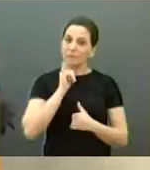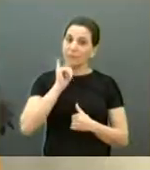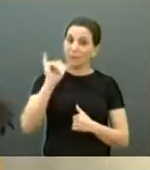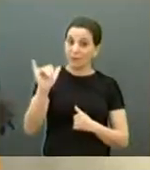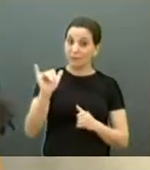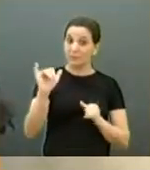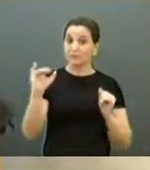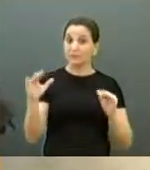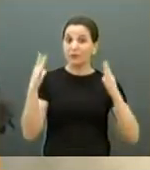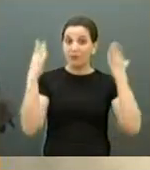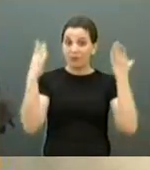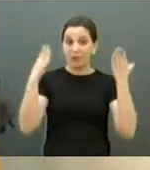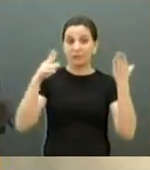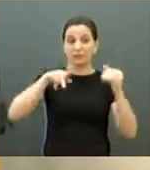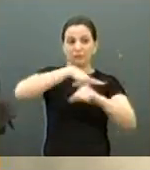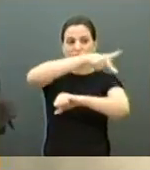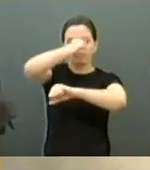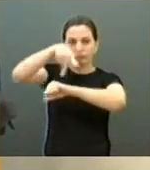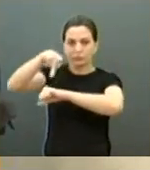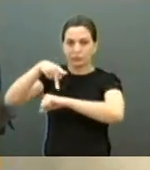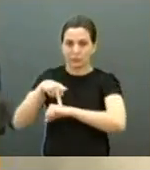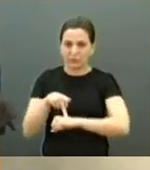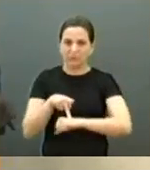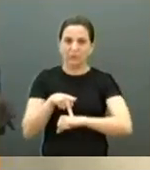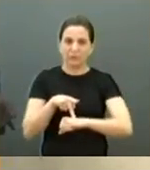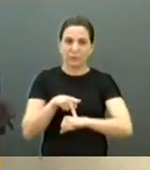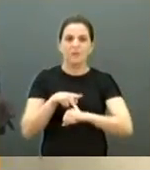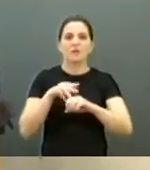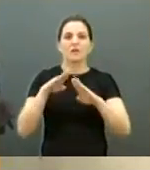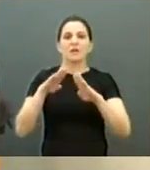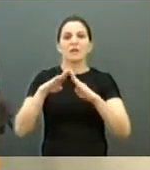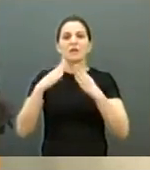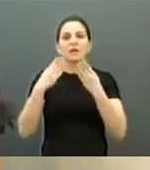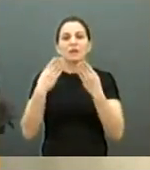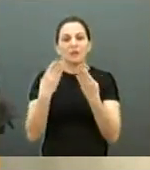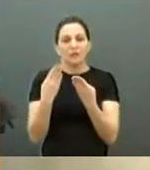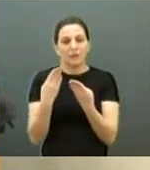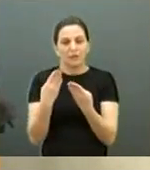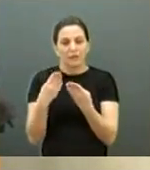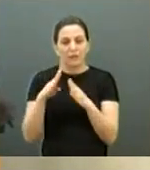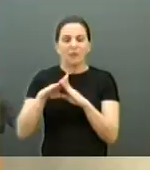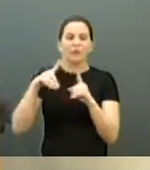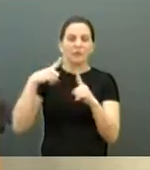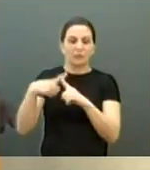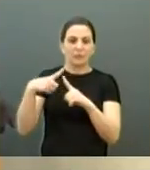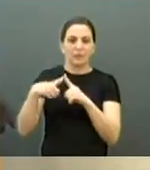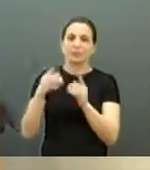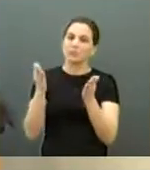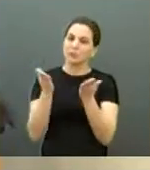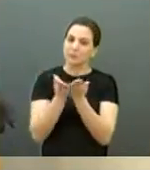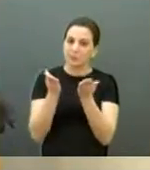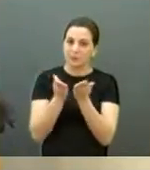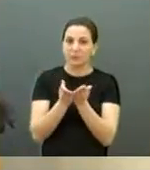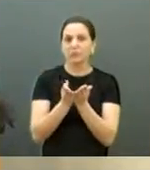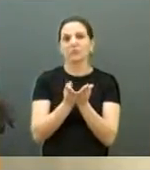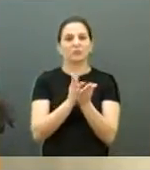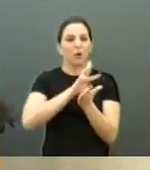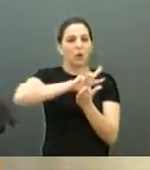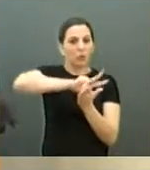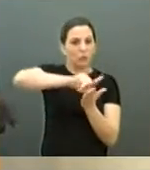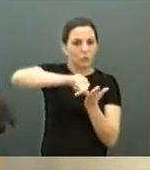da festa das nações que haverá na igreja batista nova aliança dias 5 6 e 7 com comidas típicas e